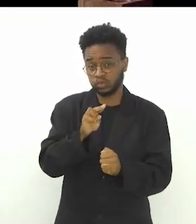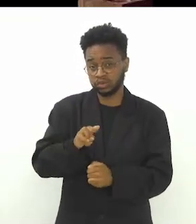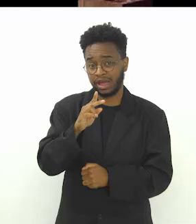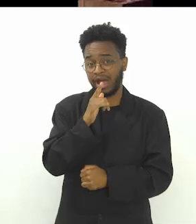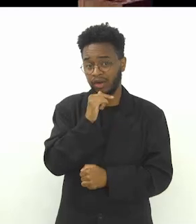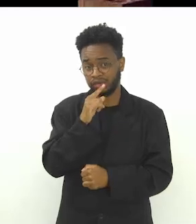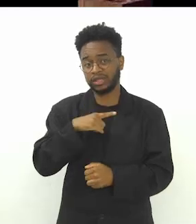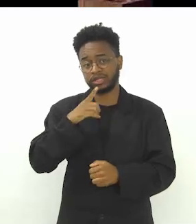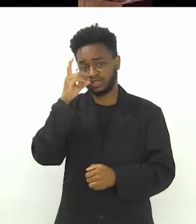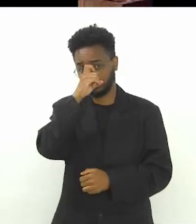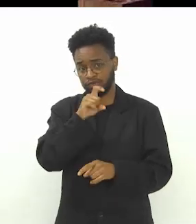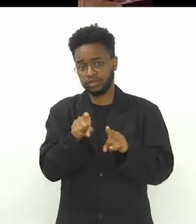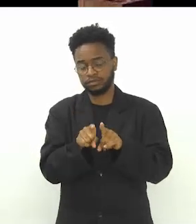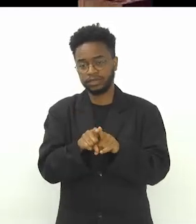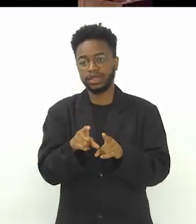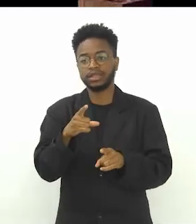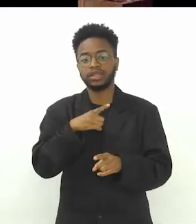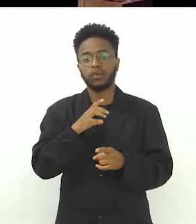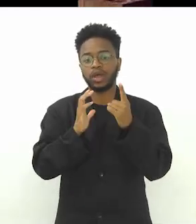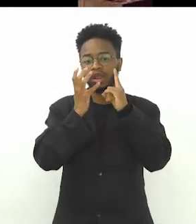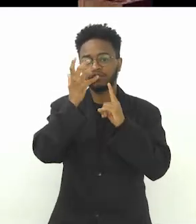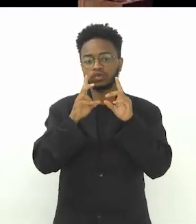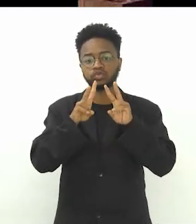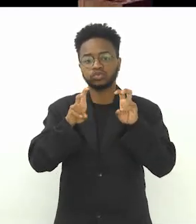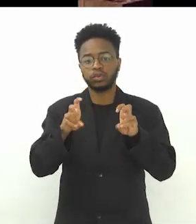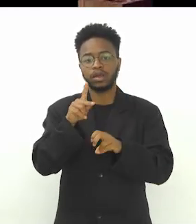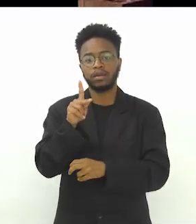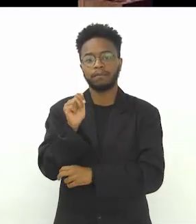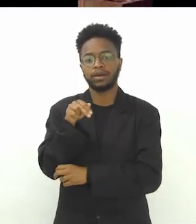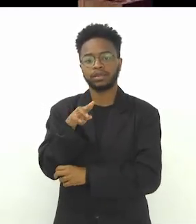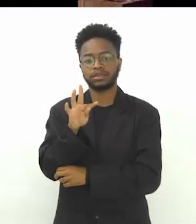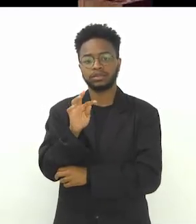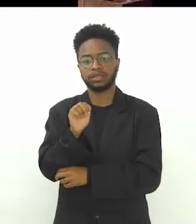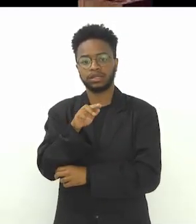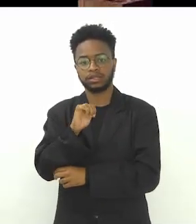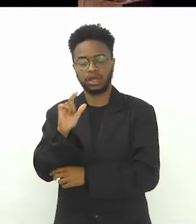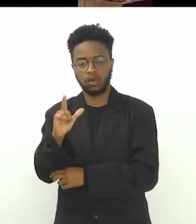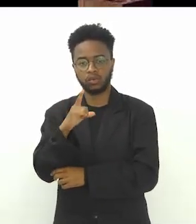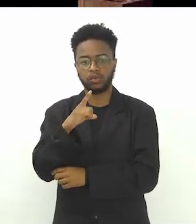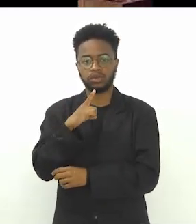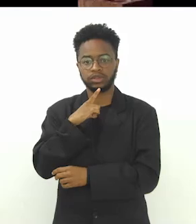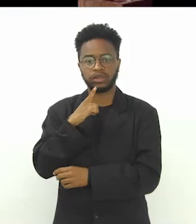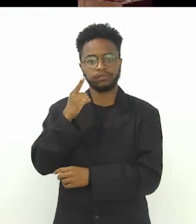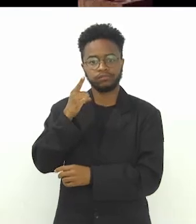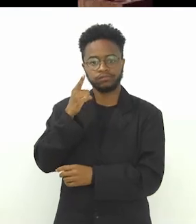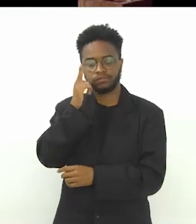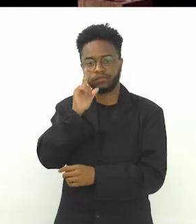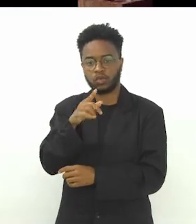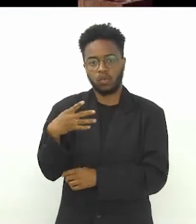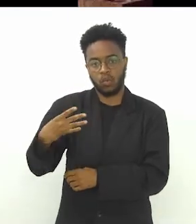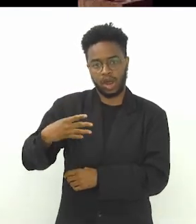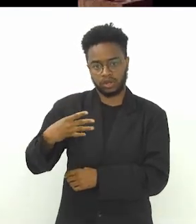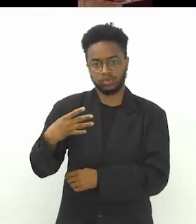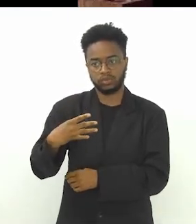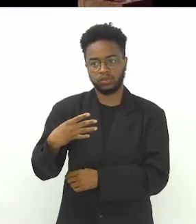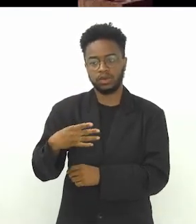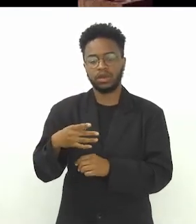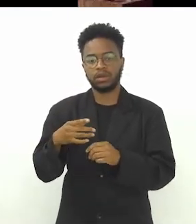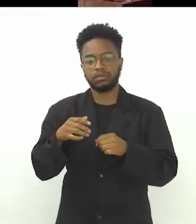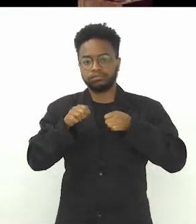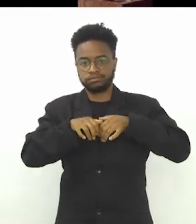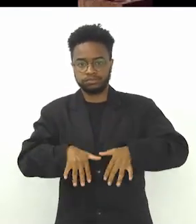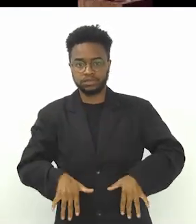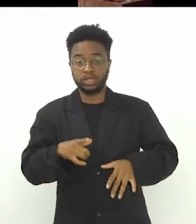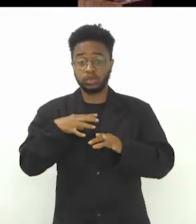Eu fiz um carnaval no Salgueiro sobre o Pantanal. Sim. A escola ficou em 4º lugar, uma pontuação máxima em alegoria. Todos